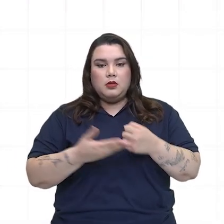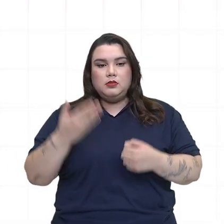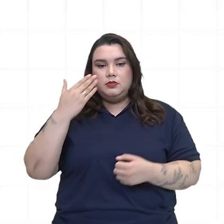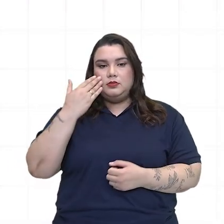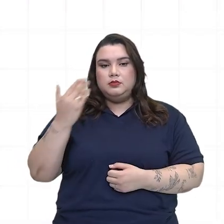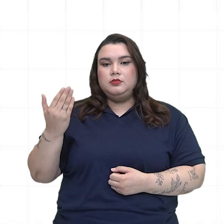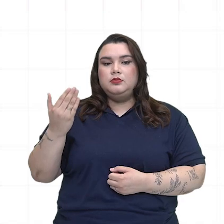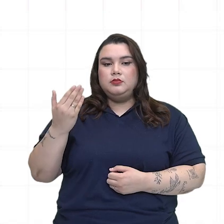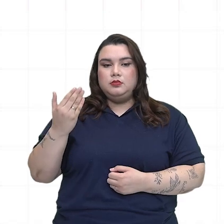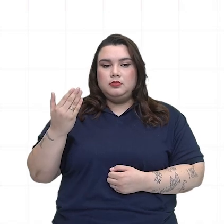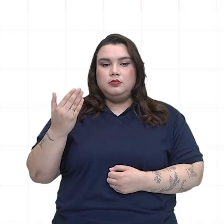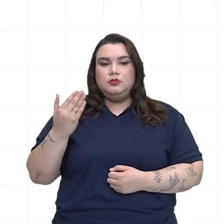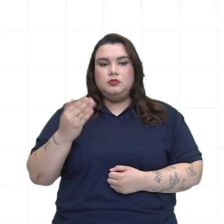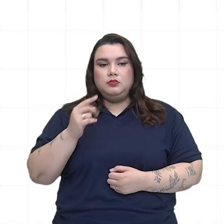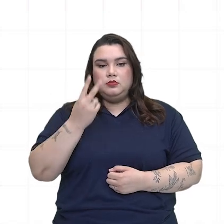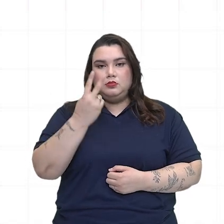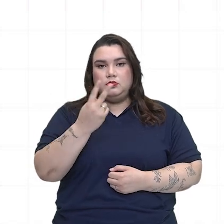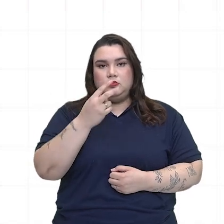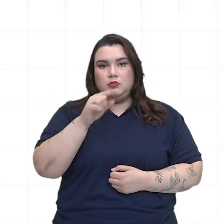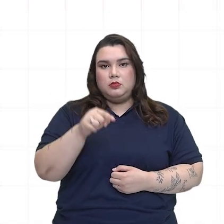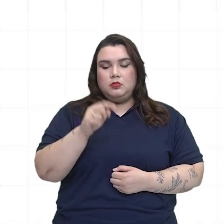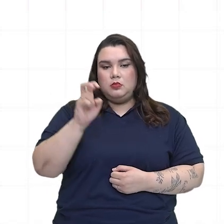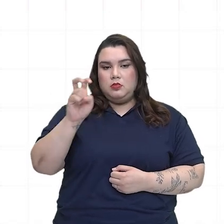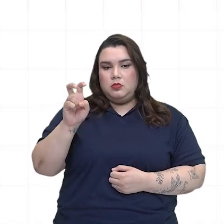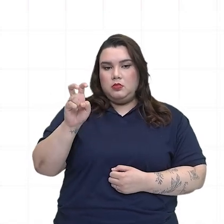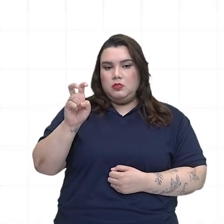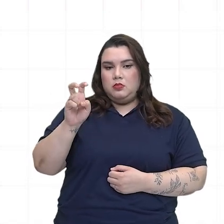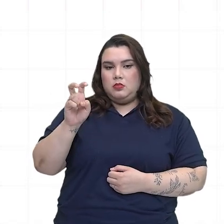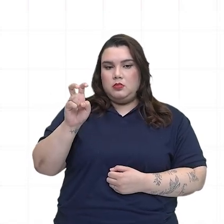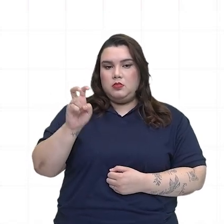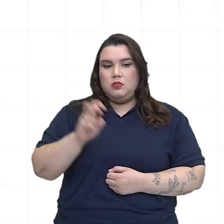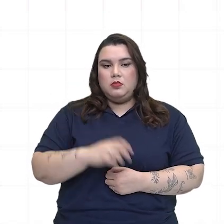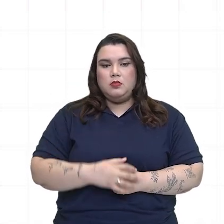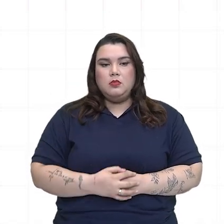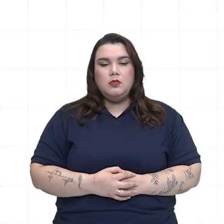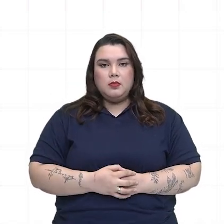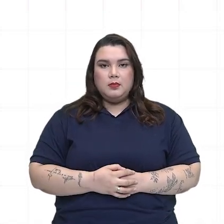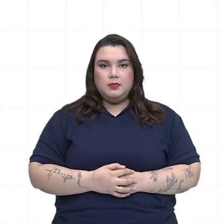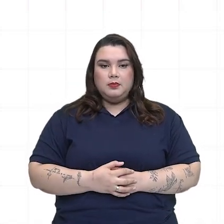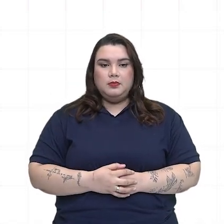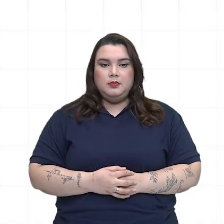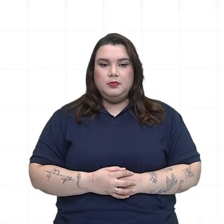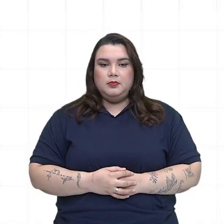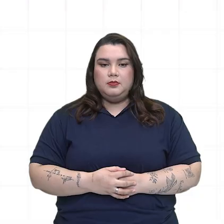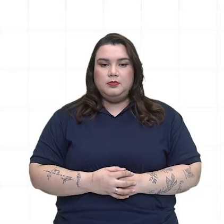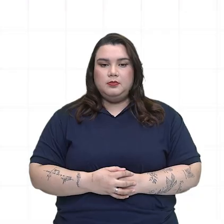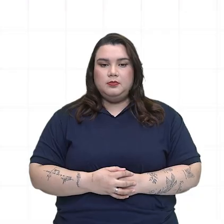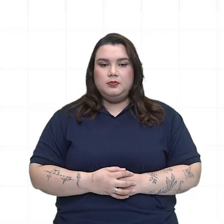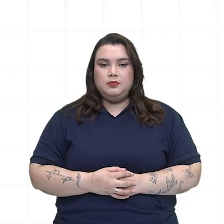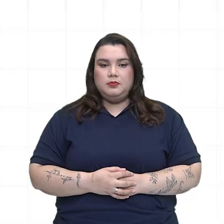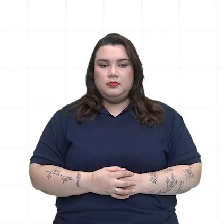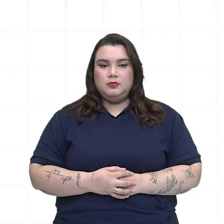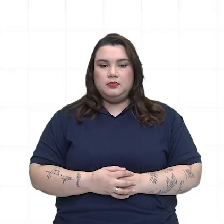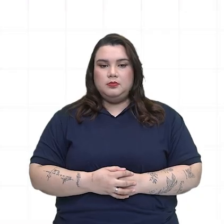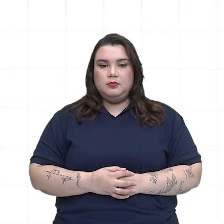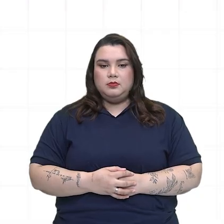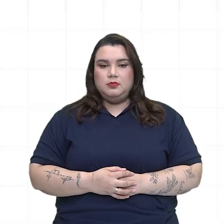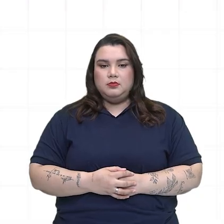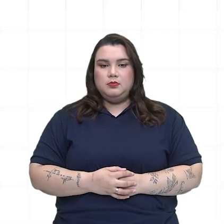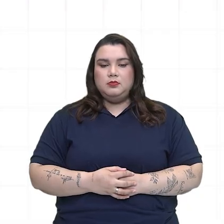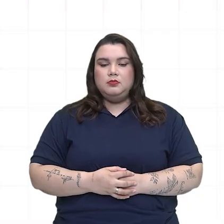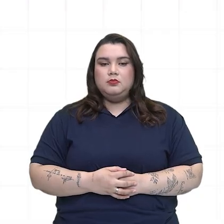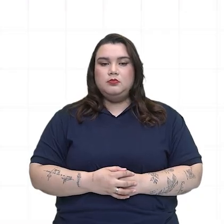então a nossa base é 2 inteiros e 5 décimos. Está aqui a base, ó.